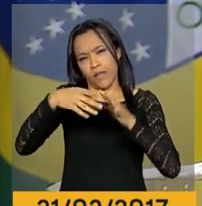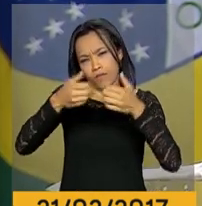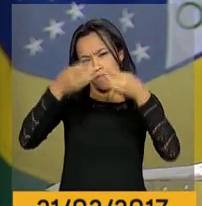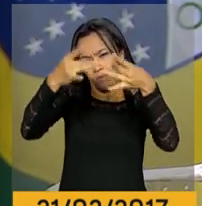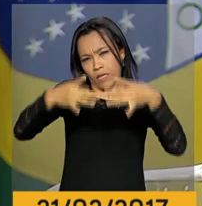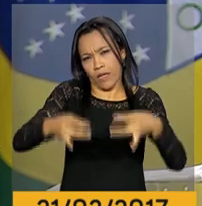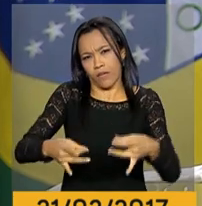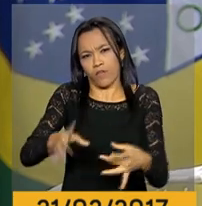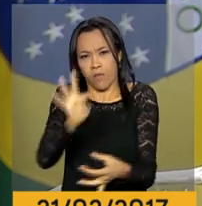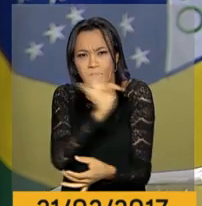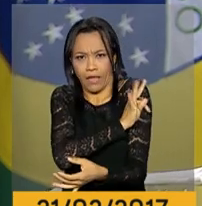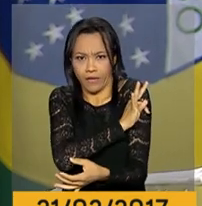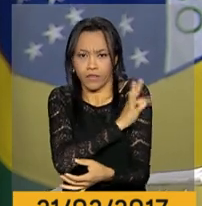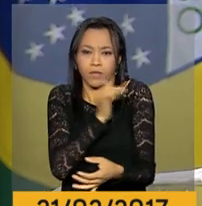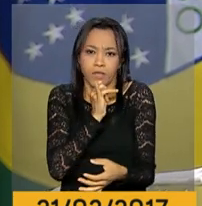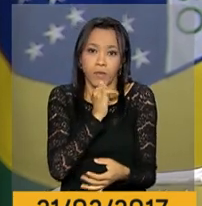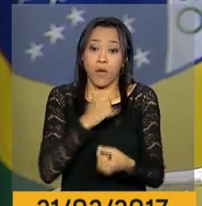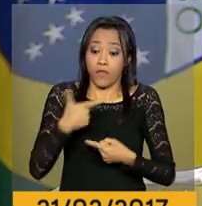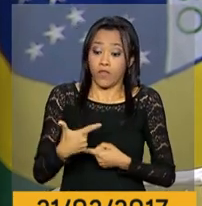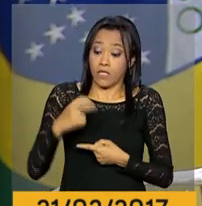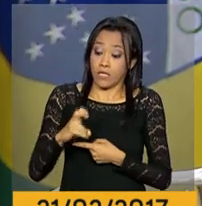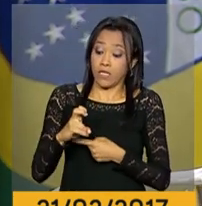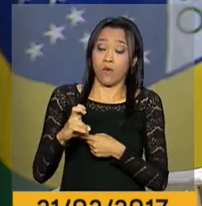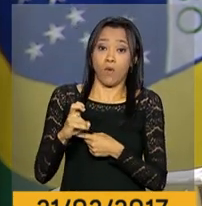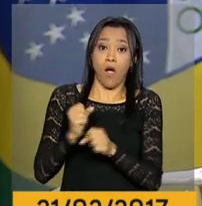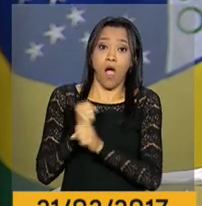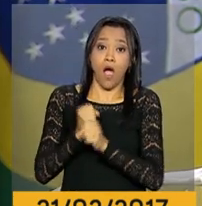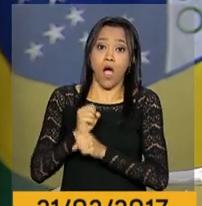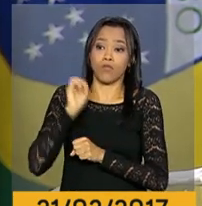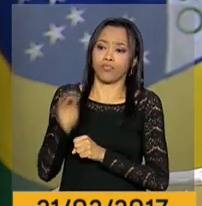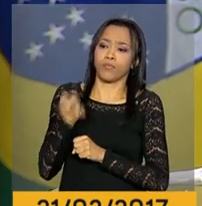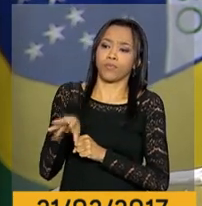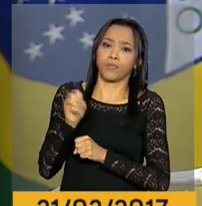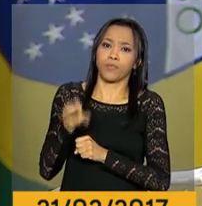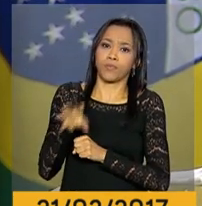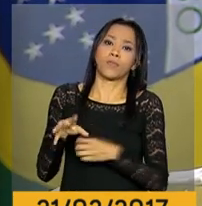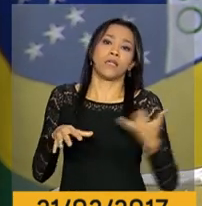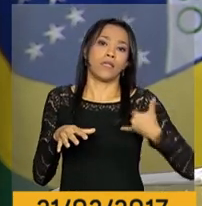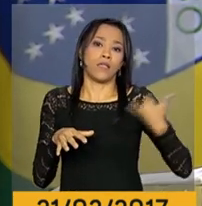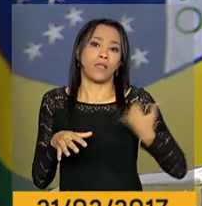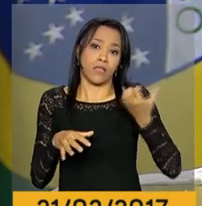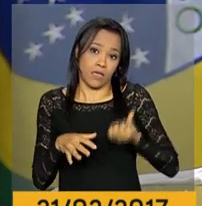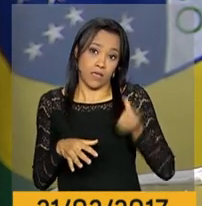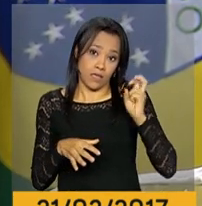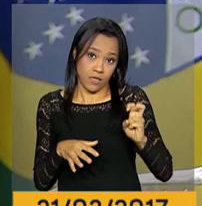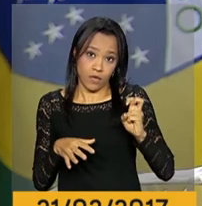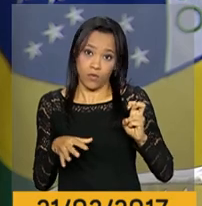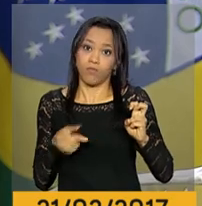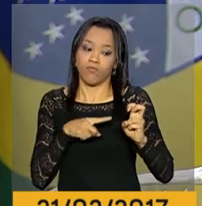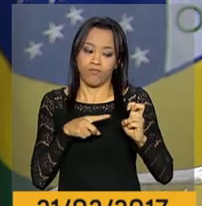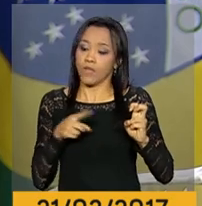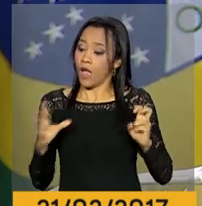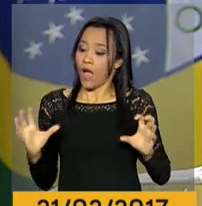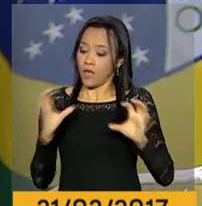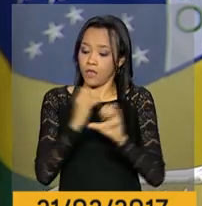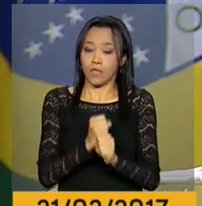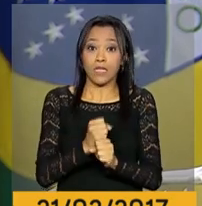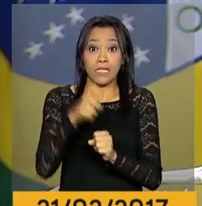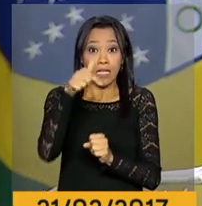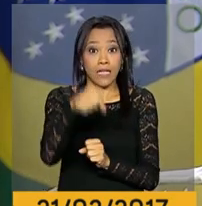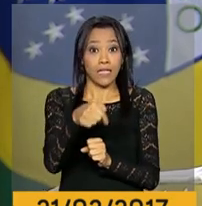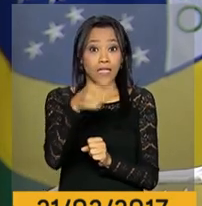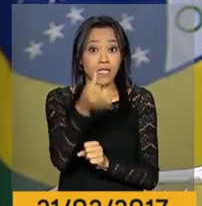dar se você fizer os 25 anos de contribuição e fizer 65 anos de idade você já parte de